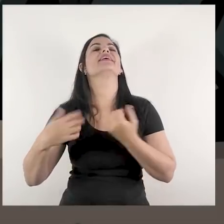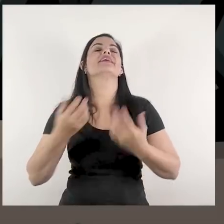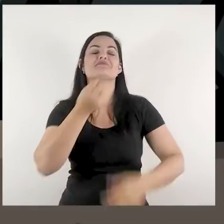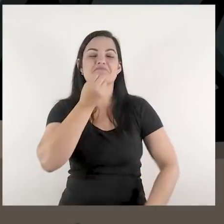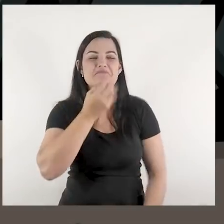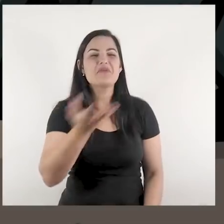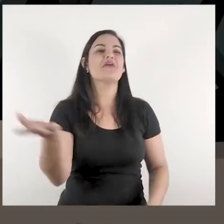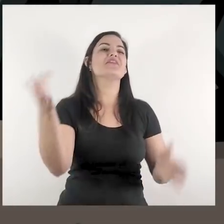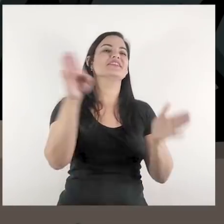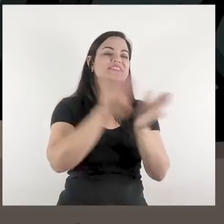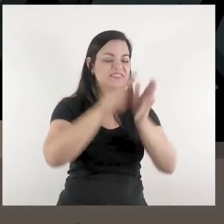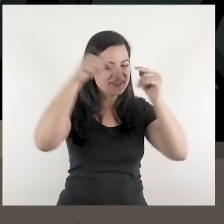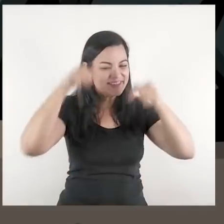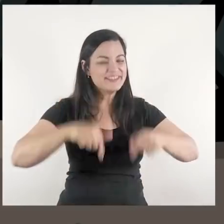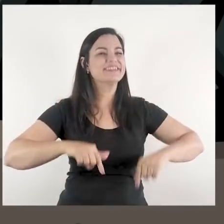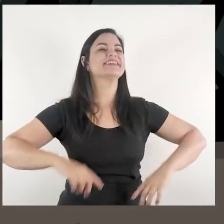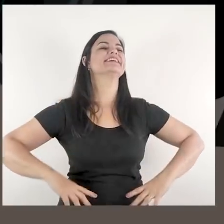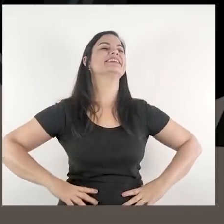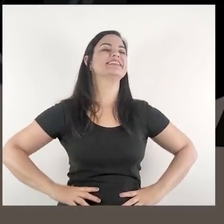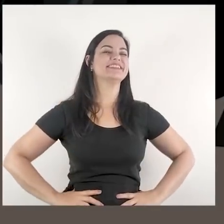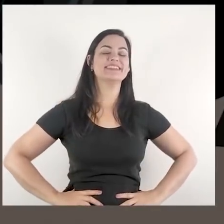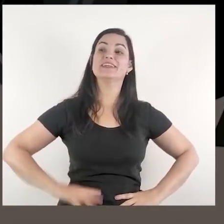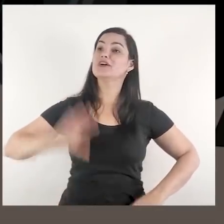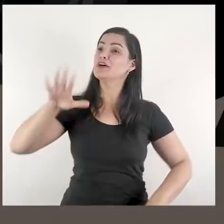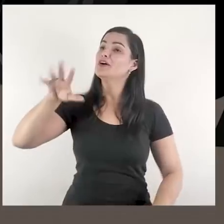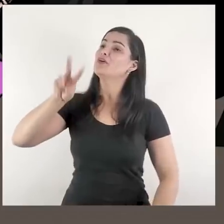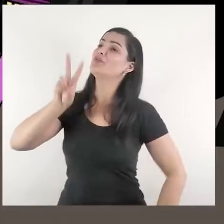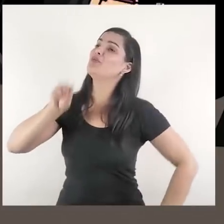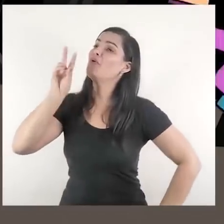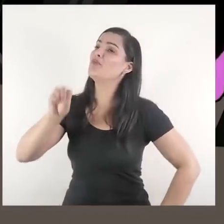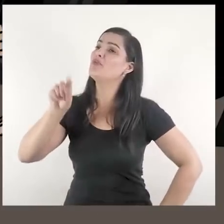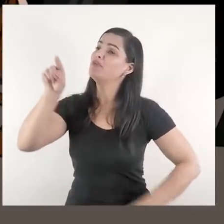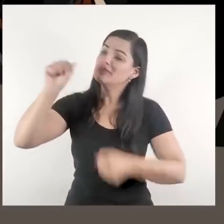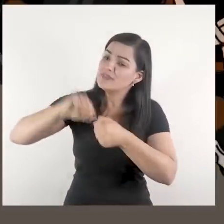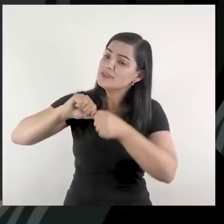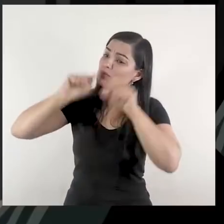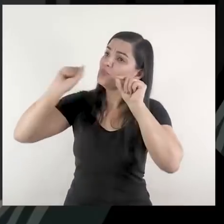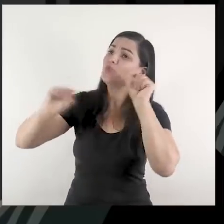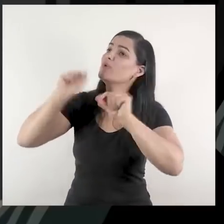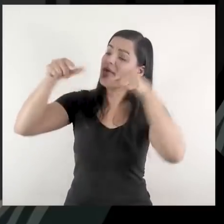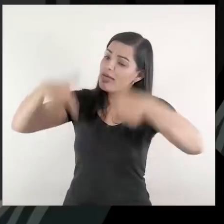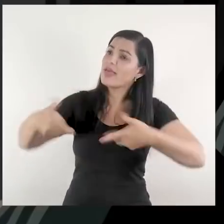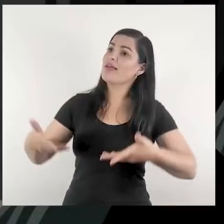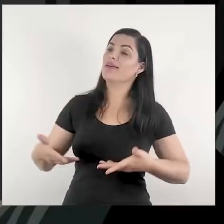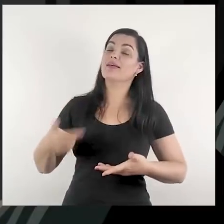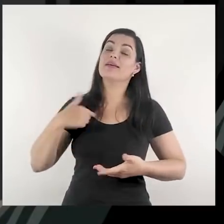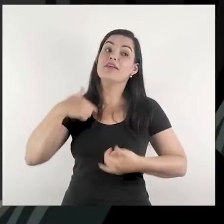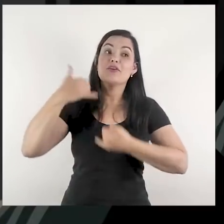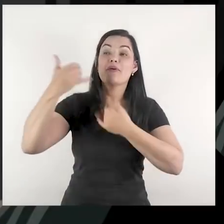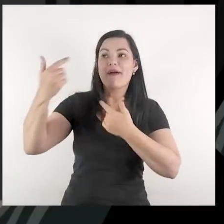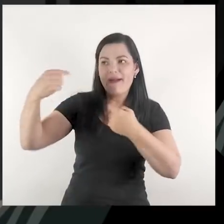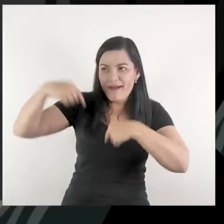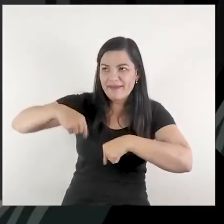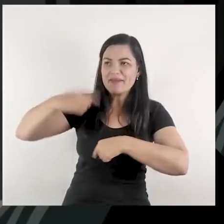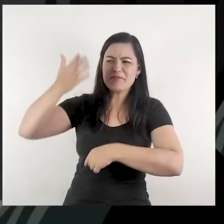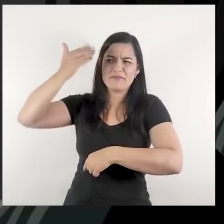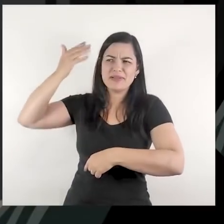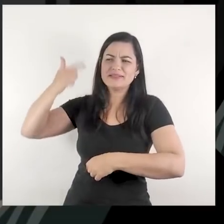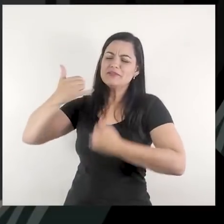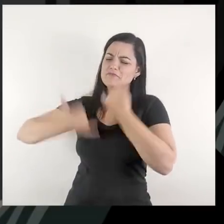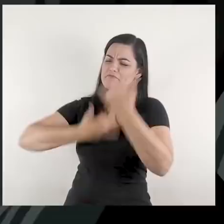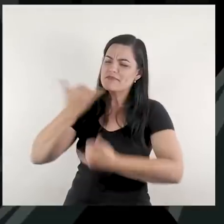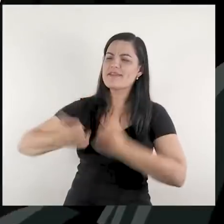Que bom que vocês chegaram. Vovô, o que o senhor está fazendo aqui? Eu brincava nessa caverna quando eu